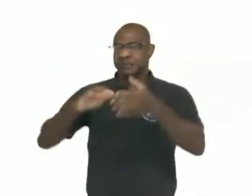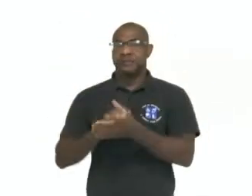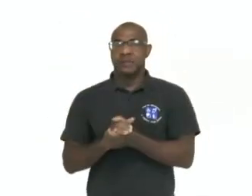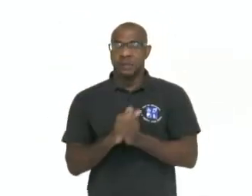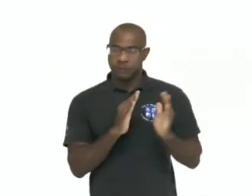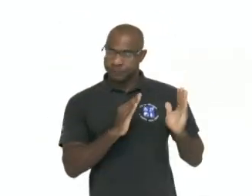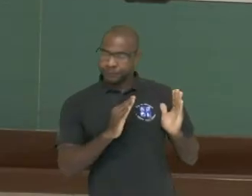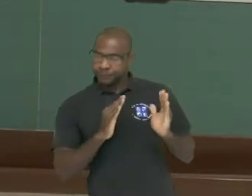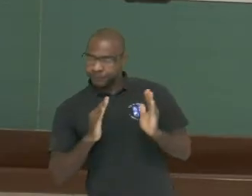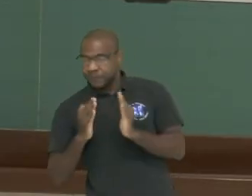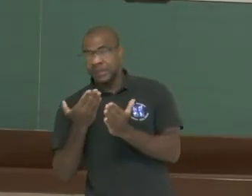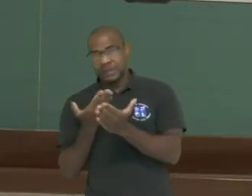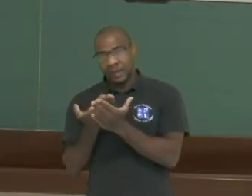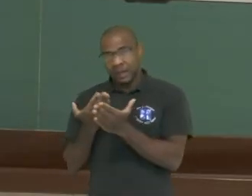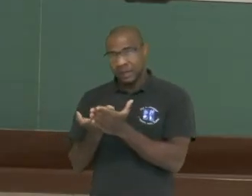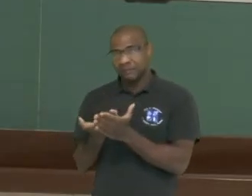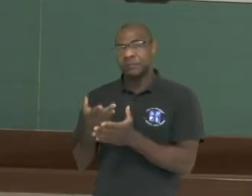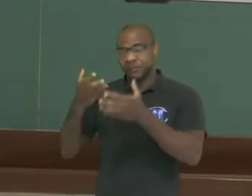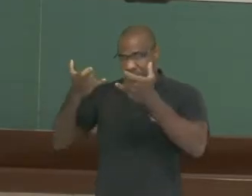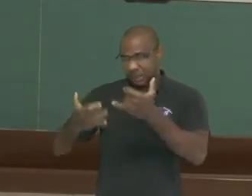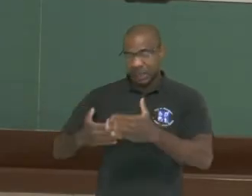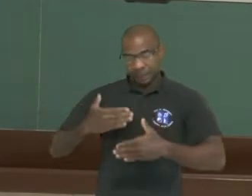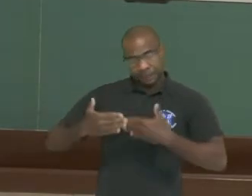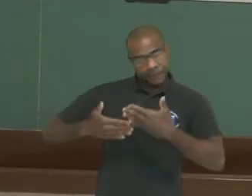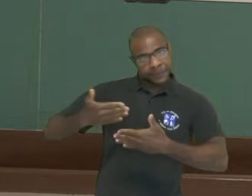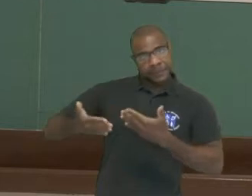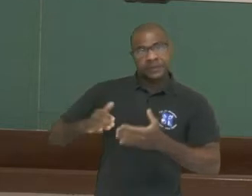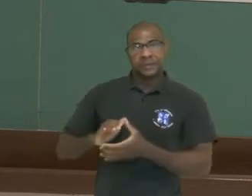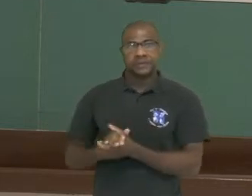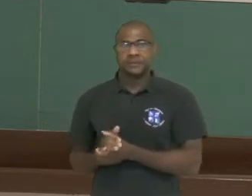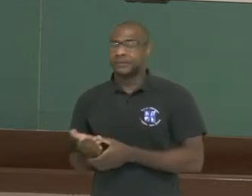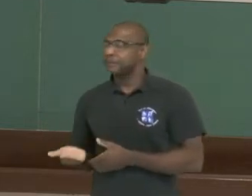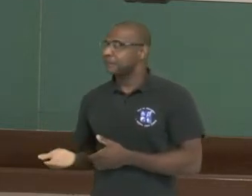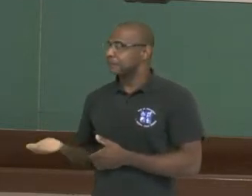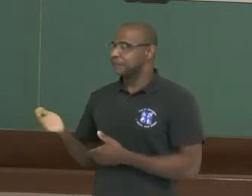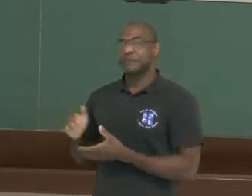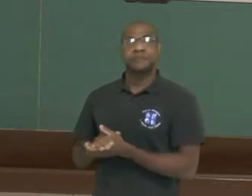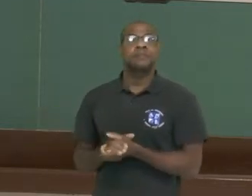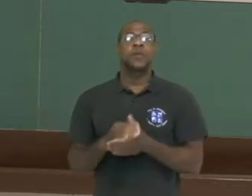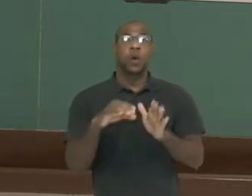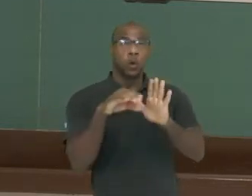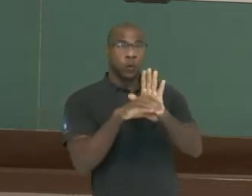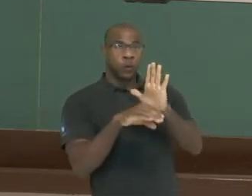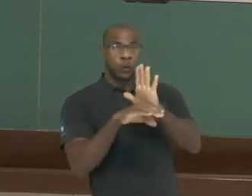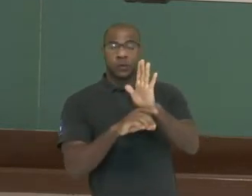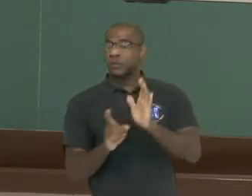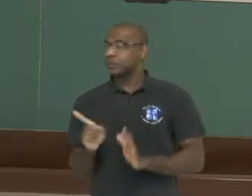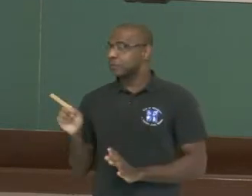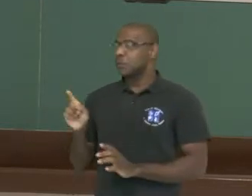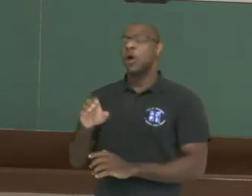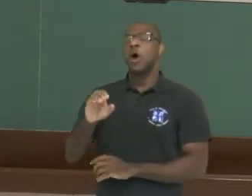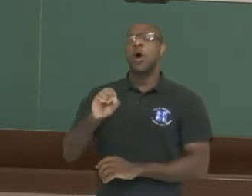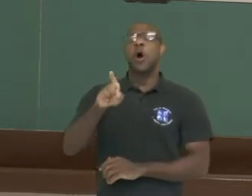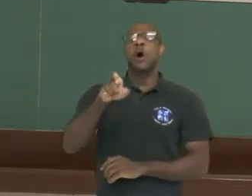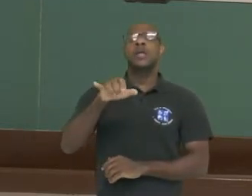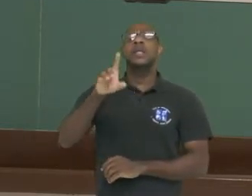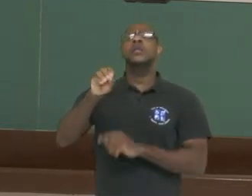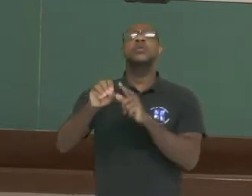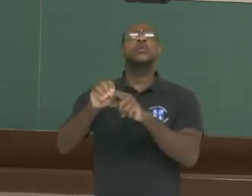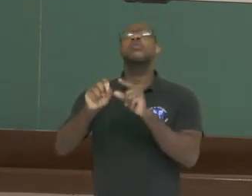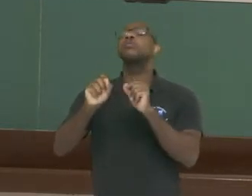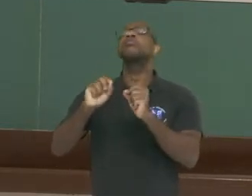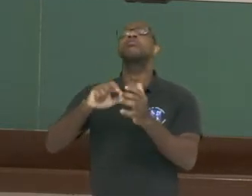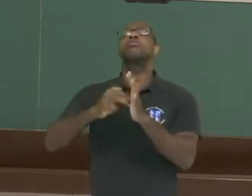muito interessante que está no desenho aqui. Então vamos para a definição. O que são óxidos? O